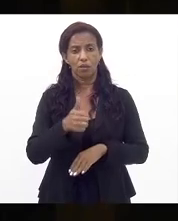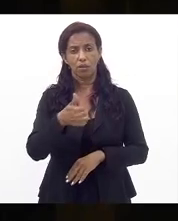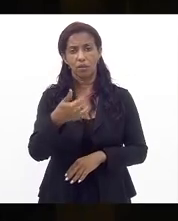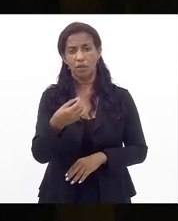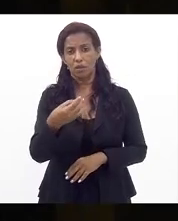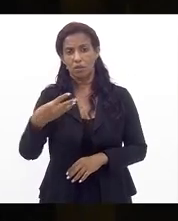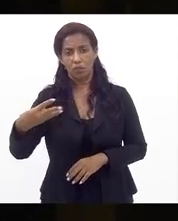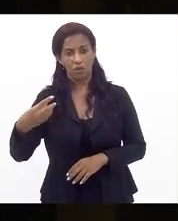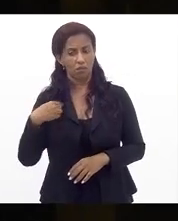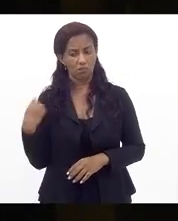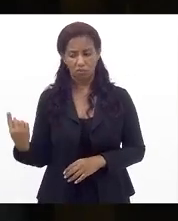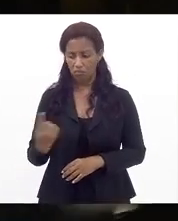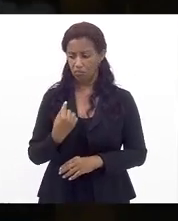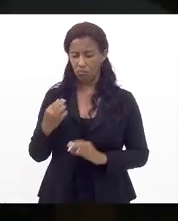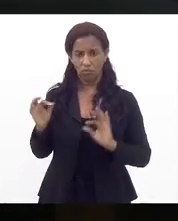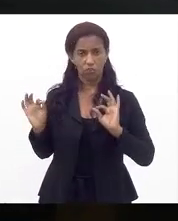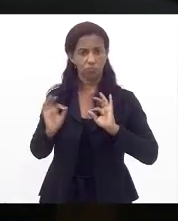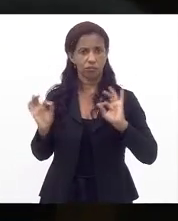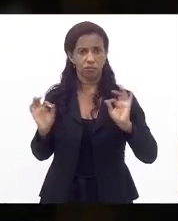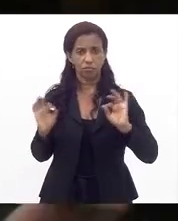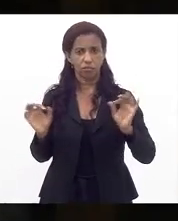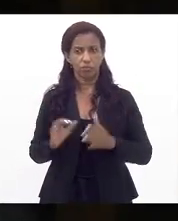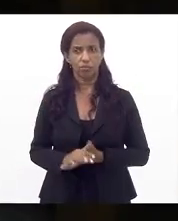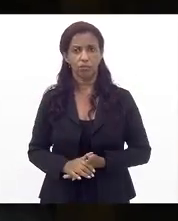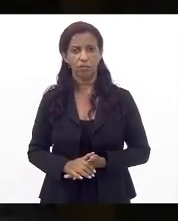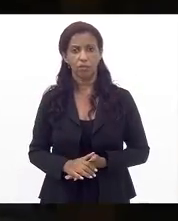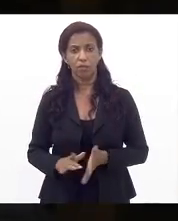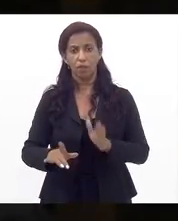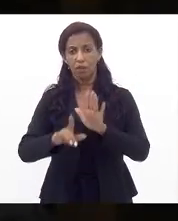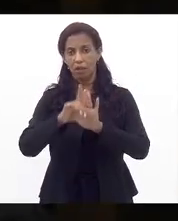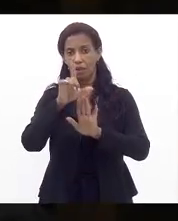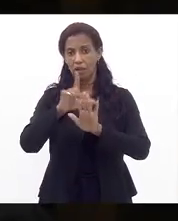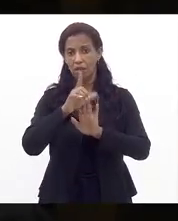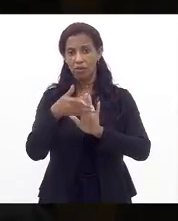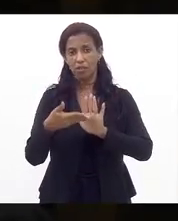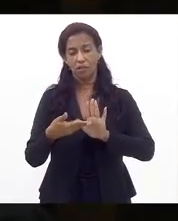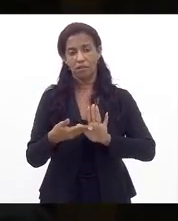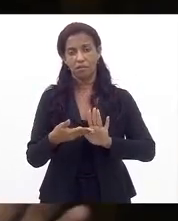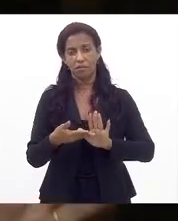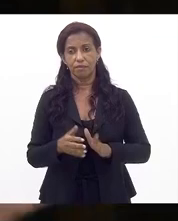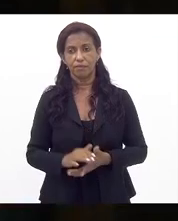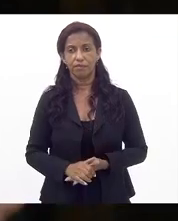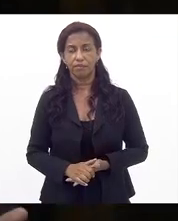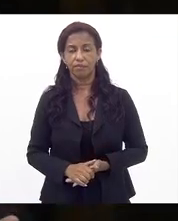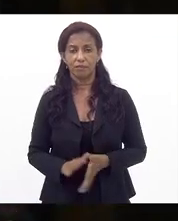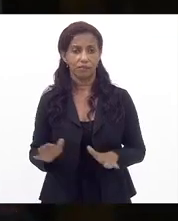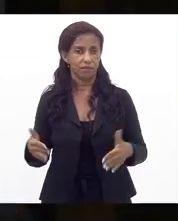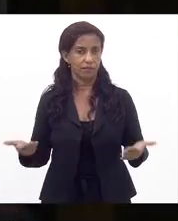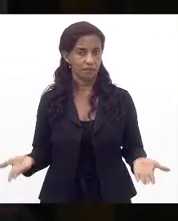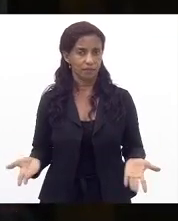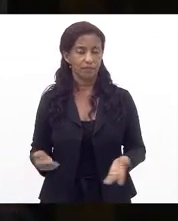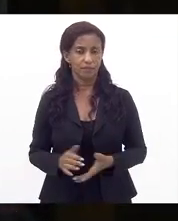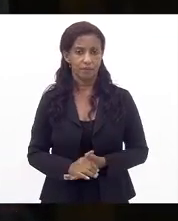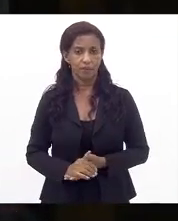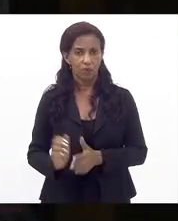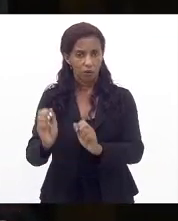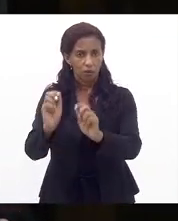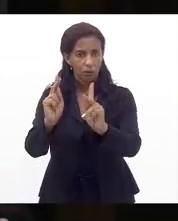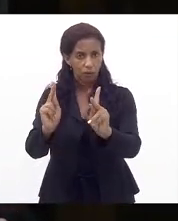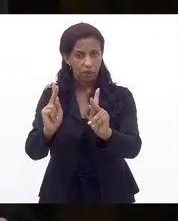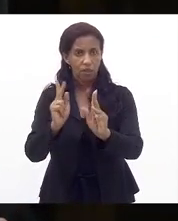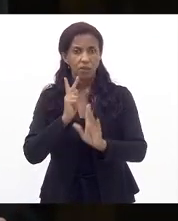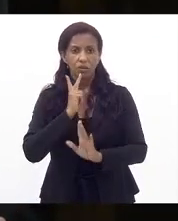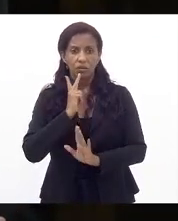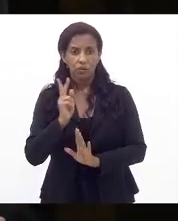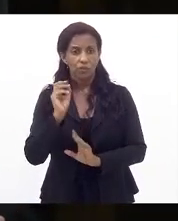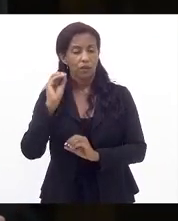fomos nós foi Ah tá aqui na tá na legislação aqui e Enfim então não Ok eu tô tô